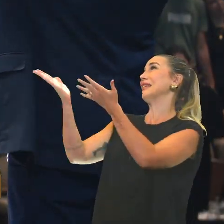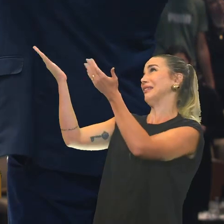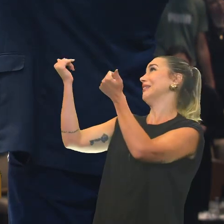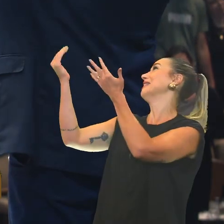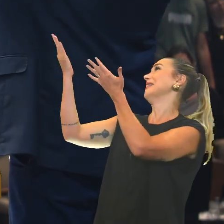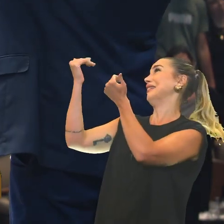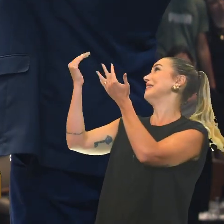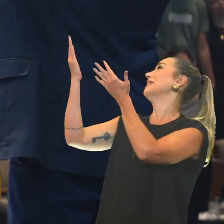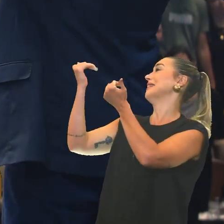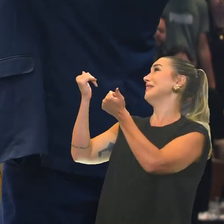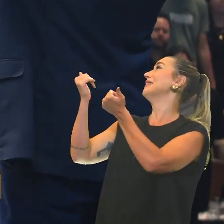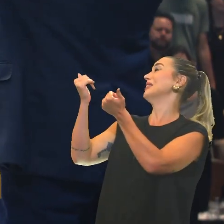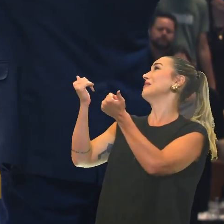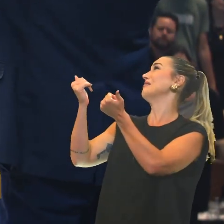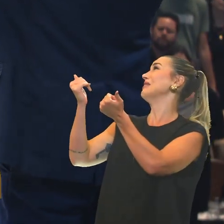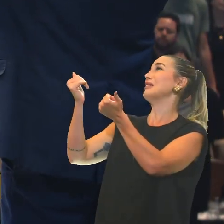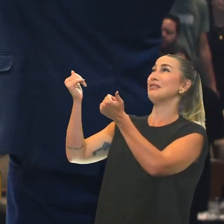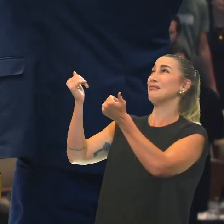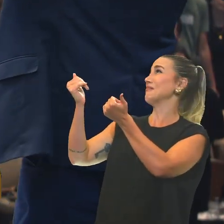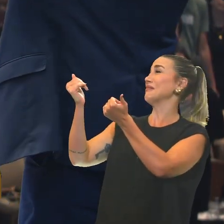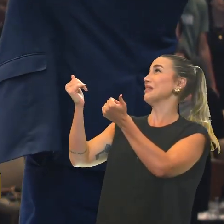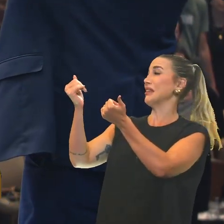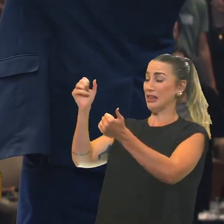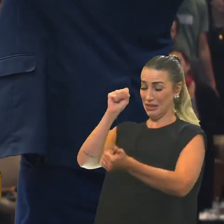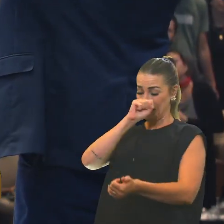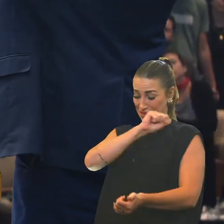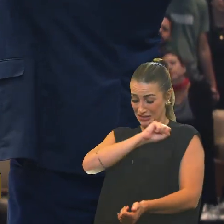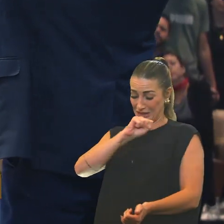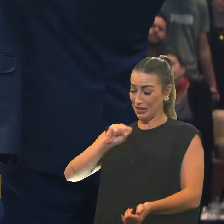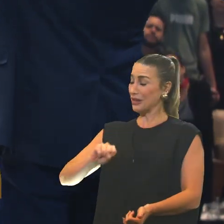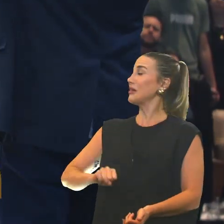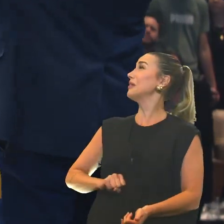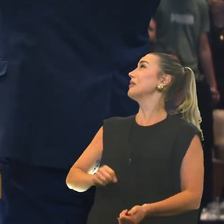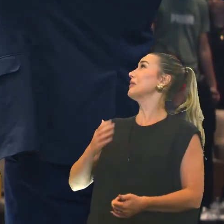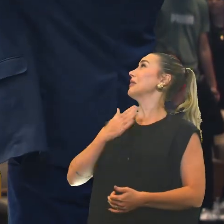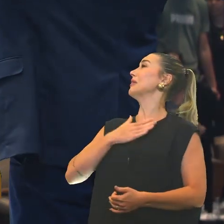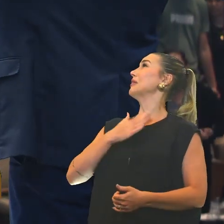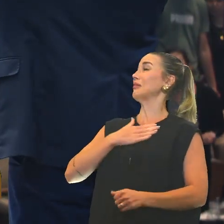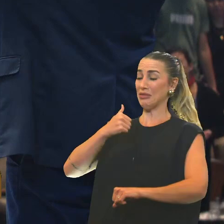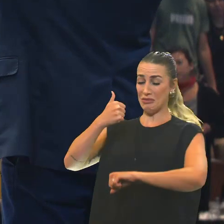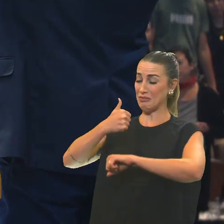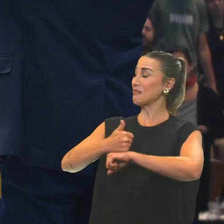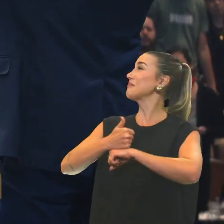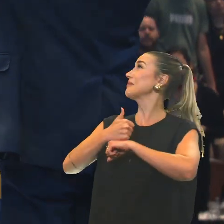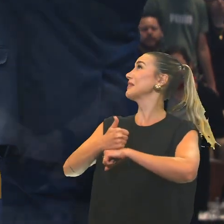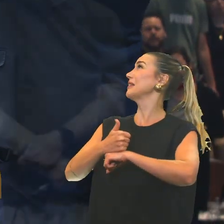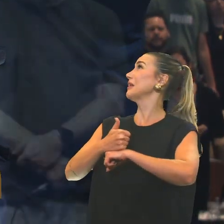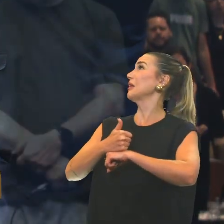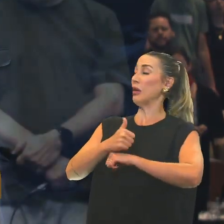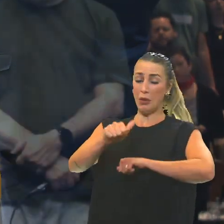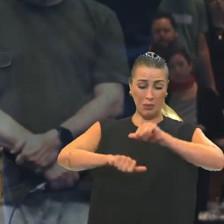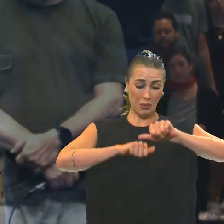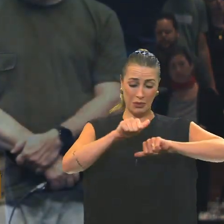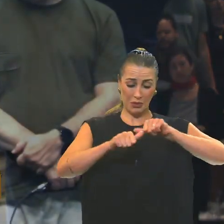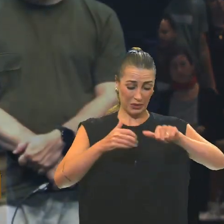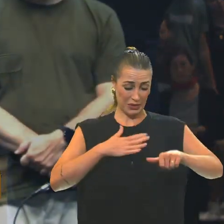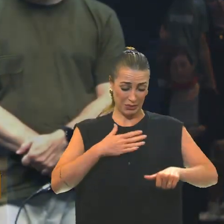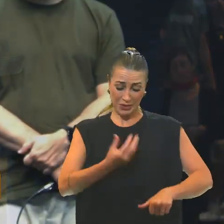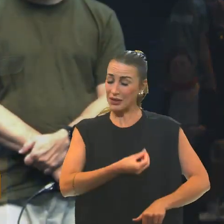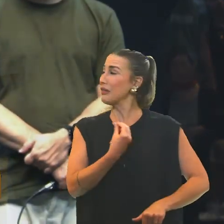minha vida. Muda a minha história e muda a minha casa. Eu me entrego a